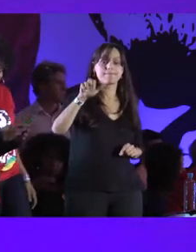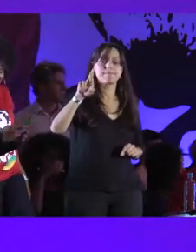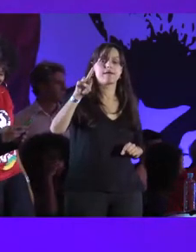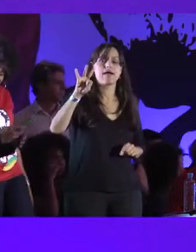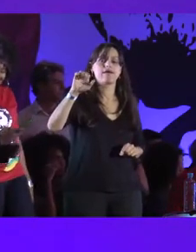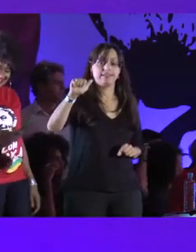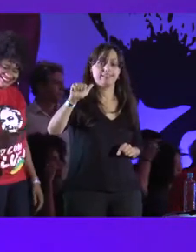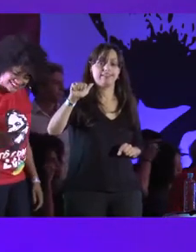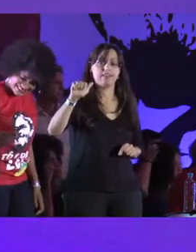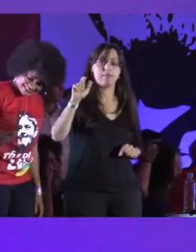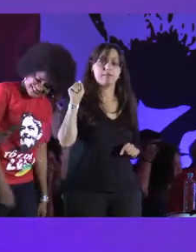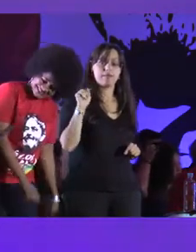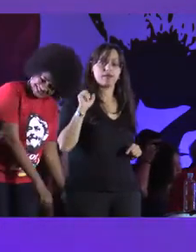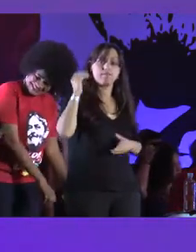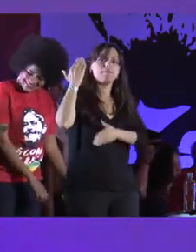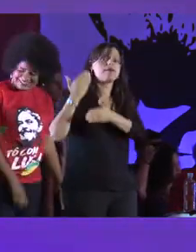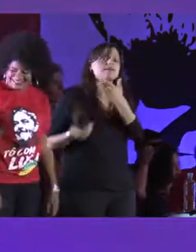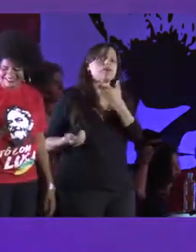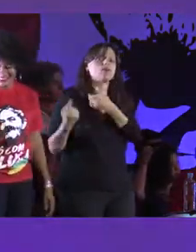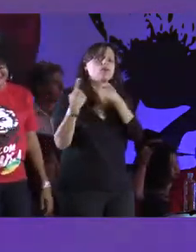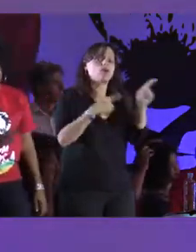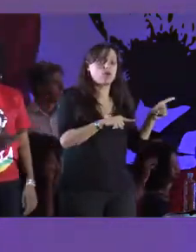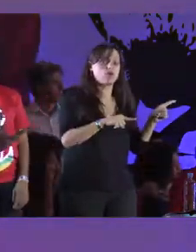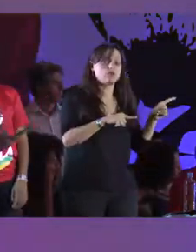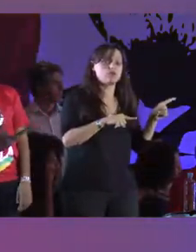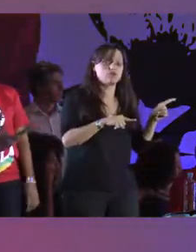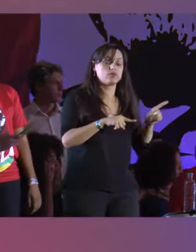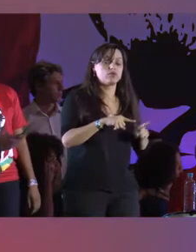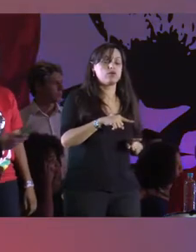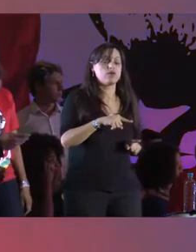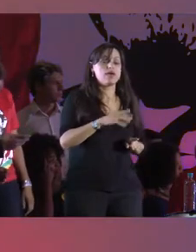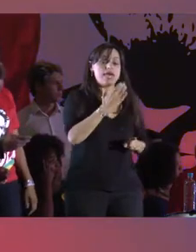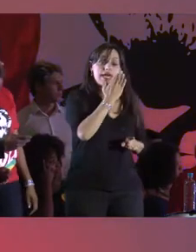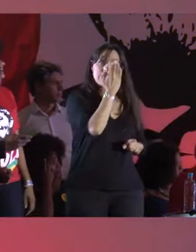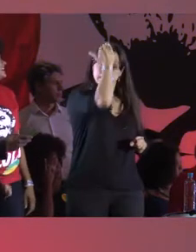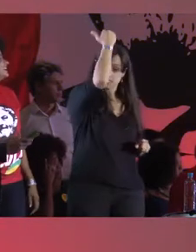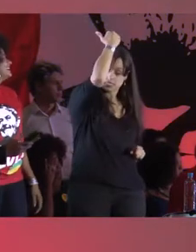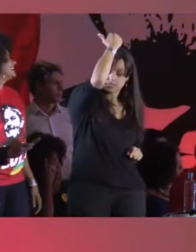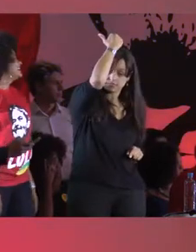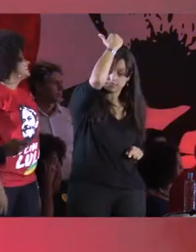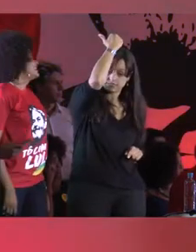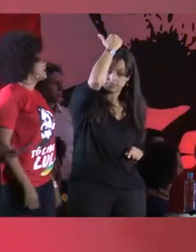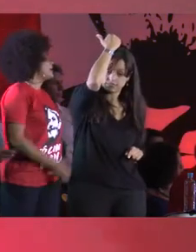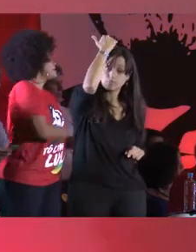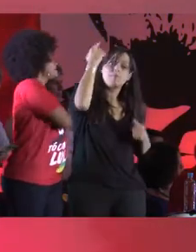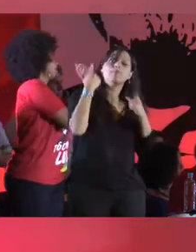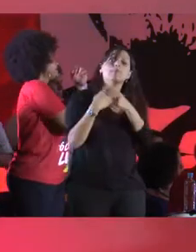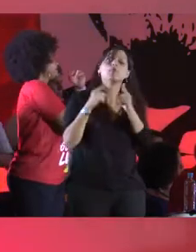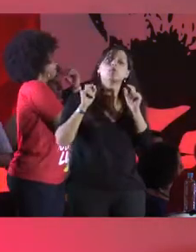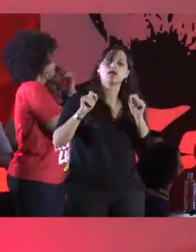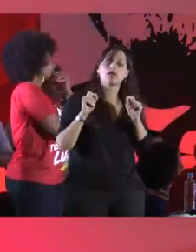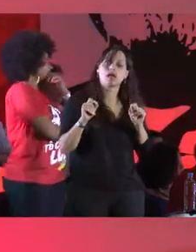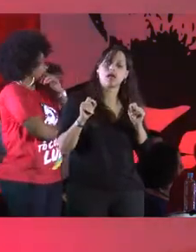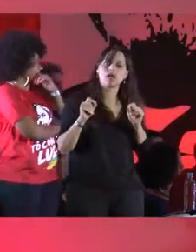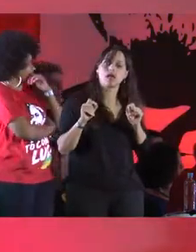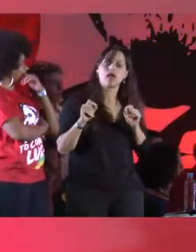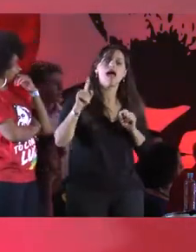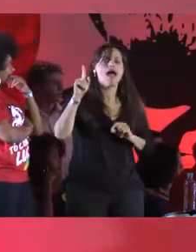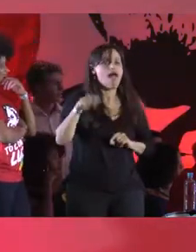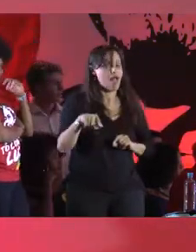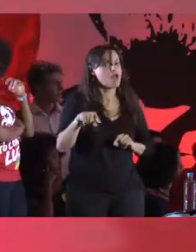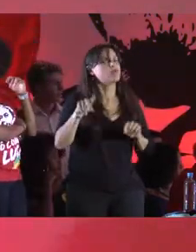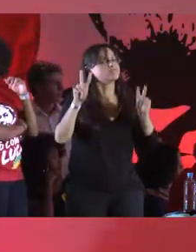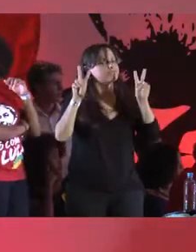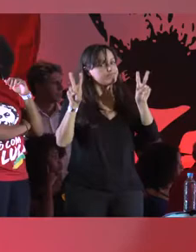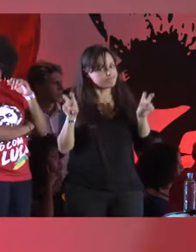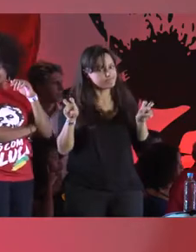a reeleição dela contra o Kassab aqui ou contra o Serra, não sei a memória, foi por causa de uma coisa chamada Celso,